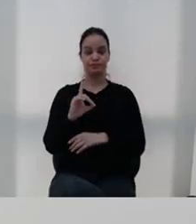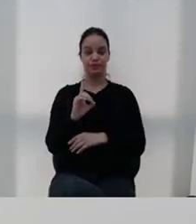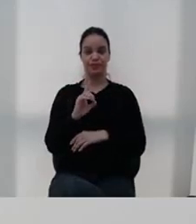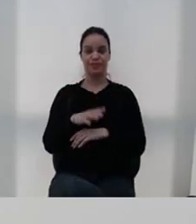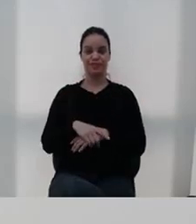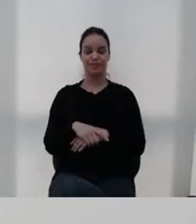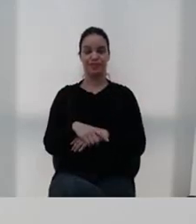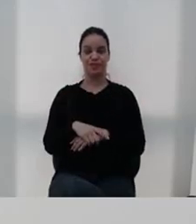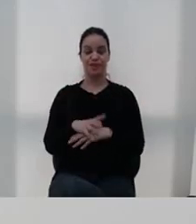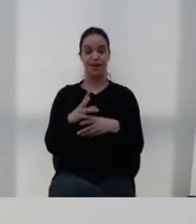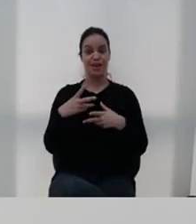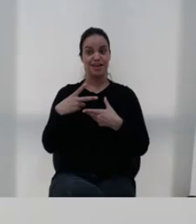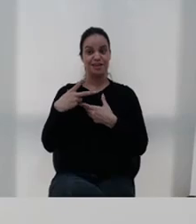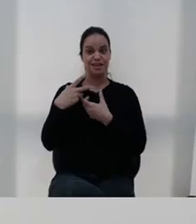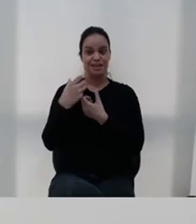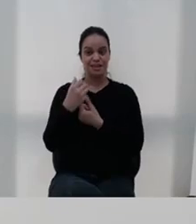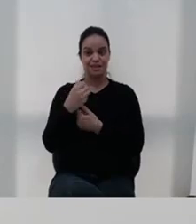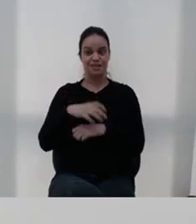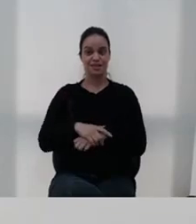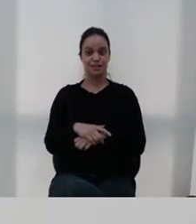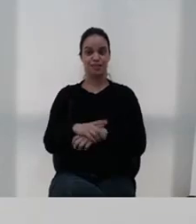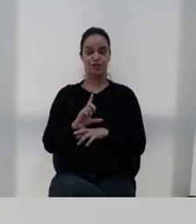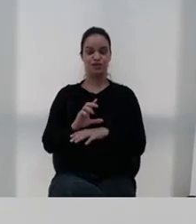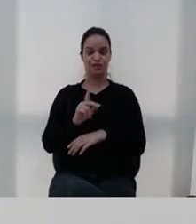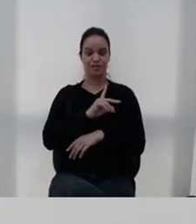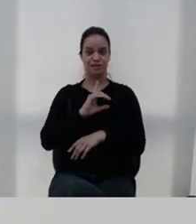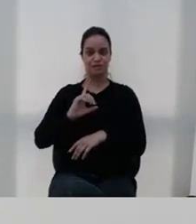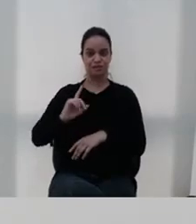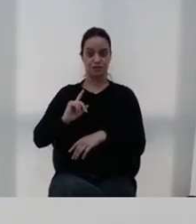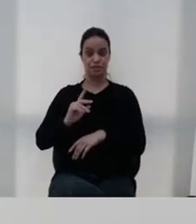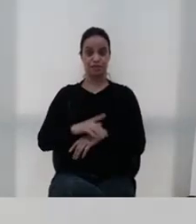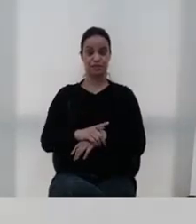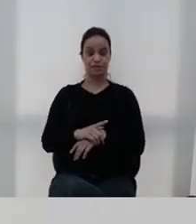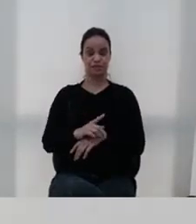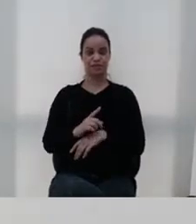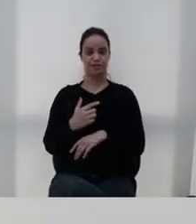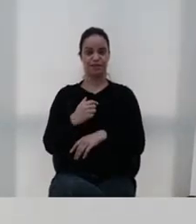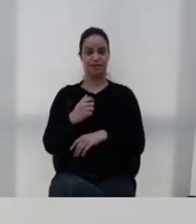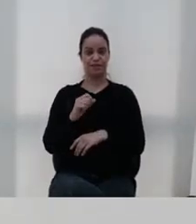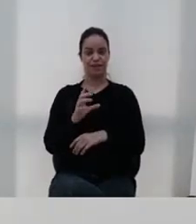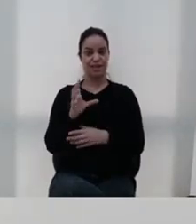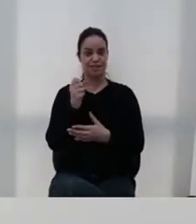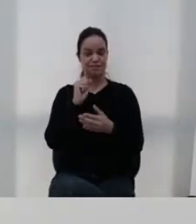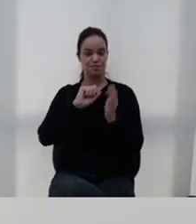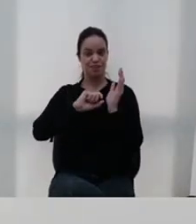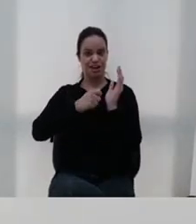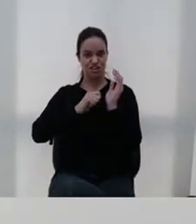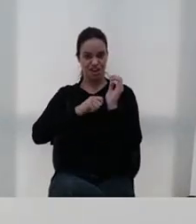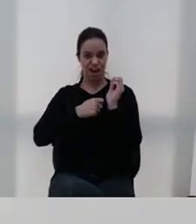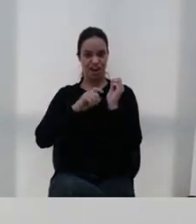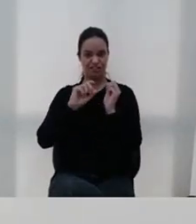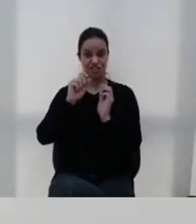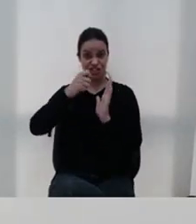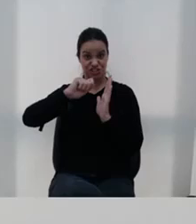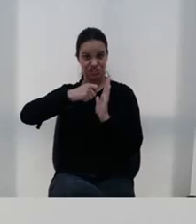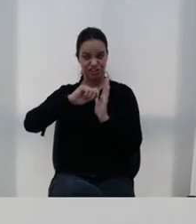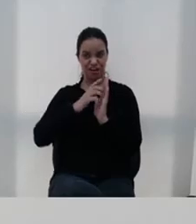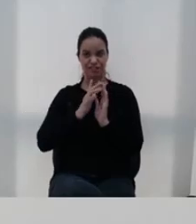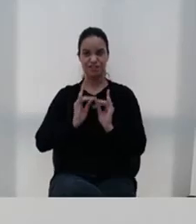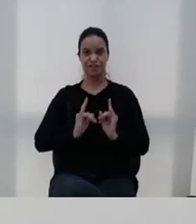Administração recebeu o novo prédio da Escola da Defensoria Pública, recebemos as chaves, literalmente, do